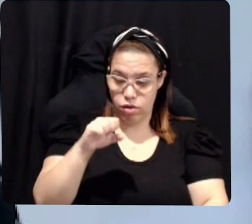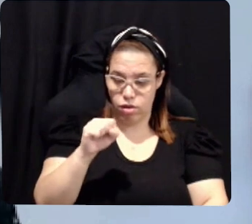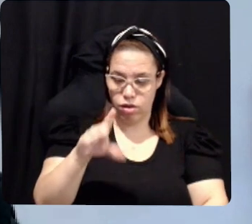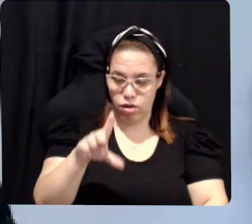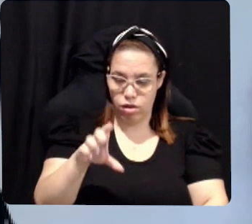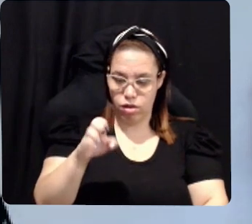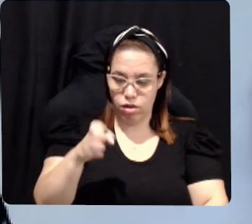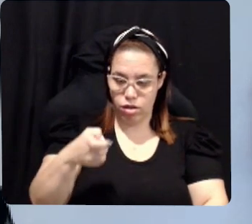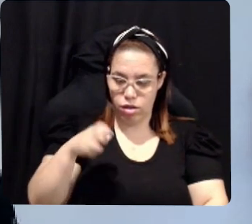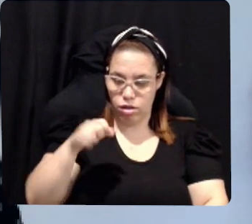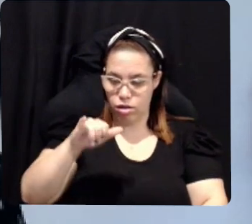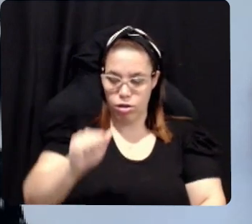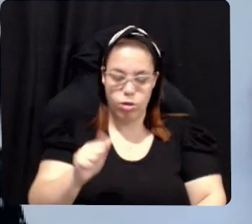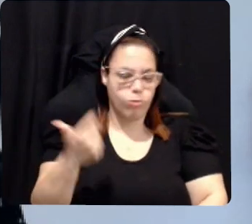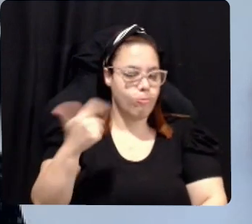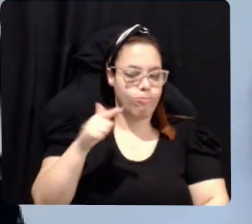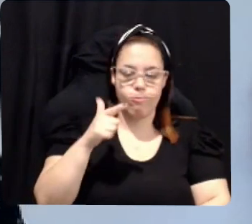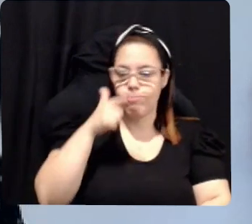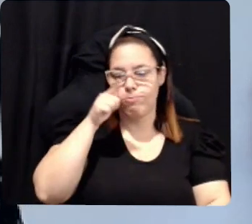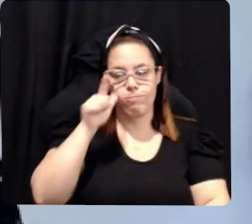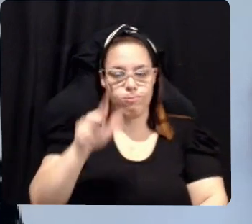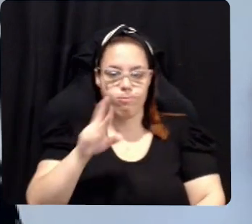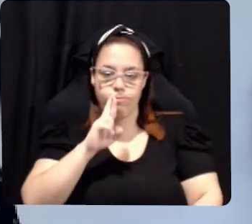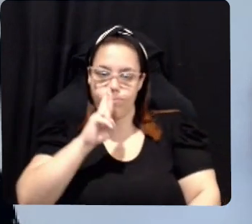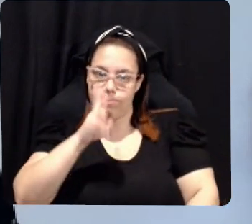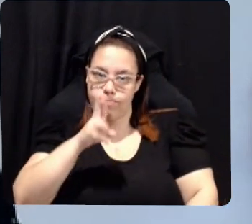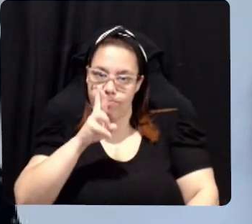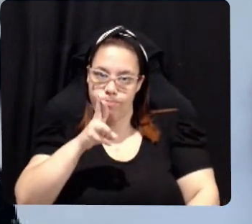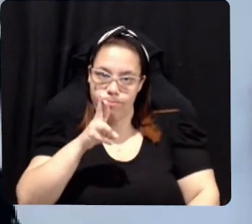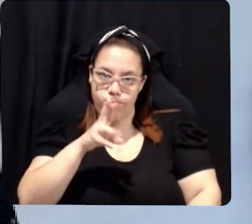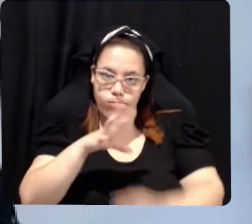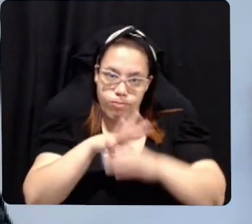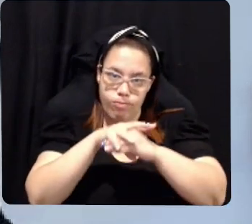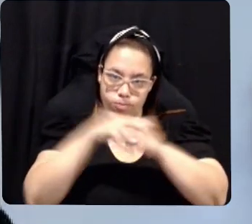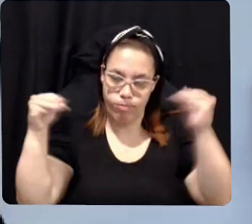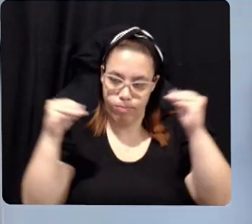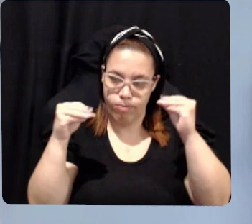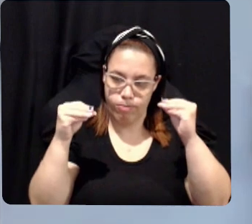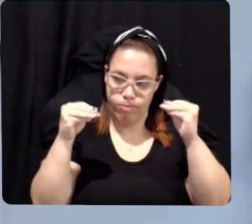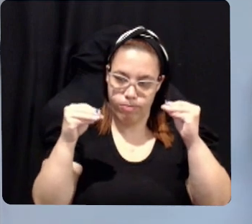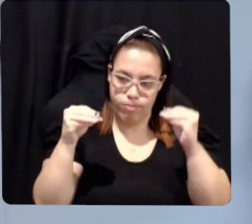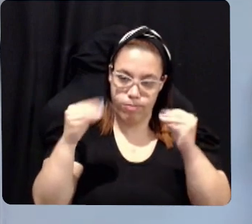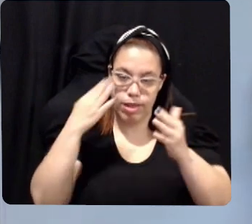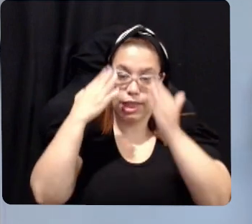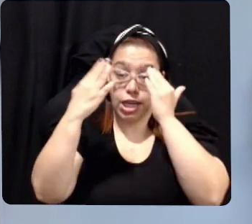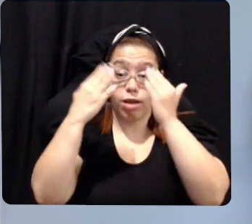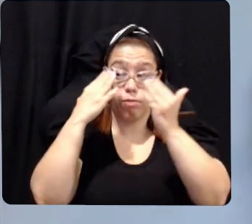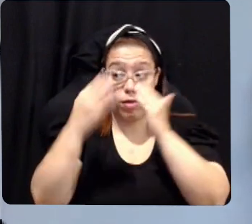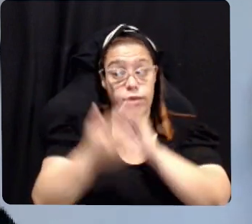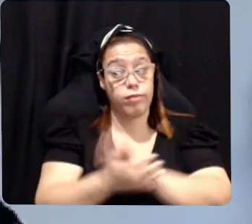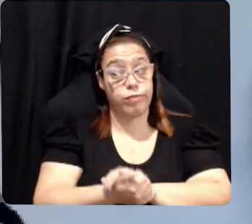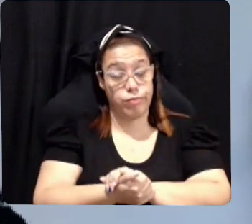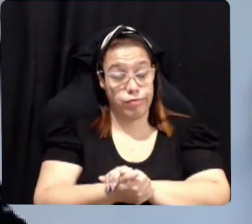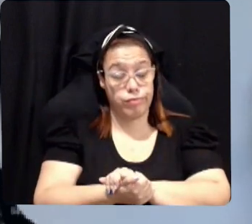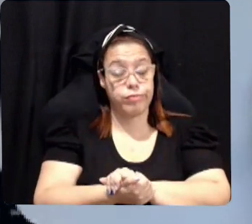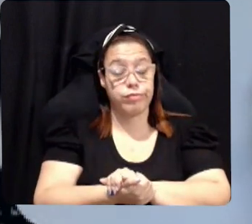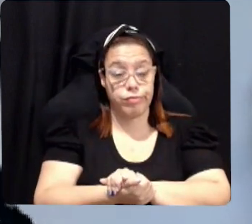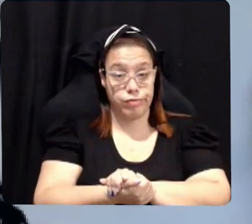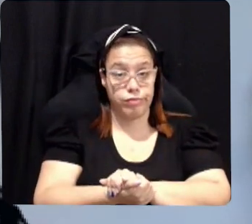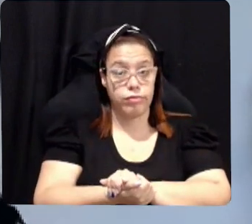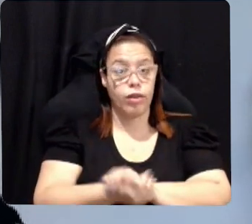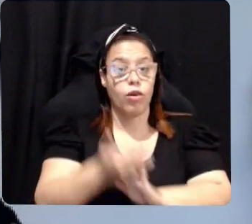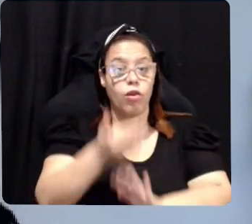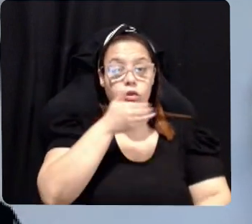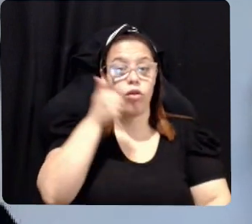A dislexia é aquele quadro que não consegue ser sanado com terapia.